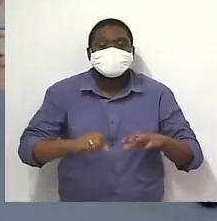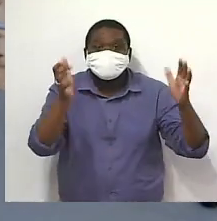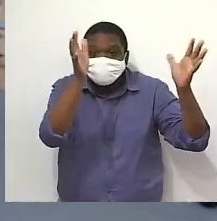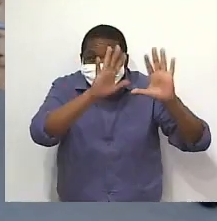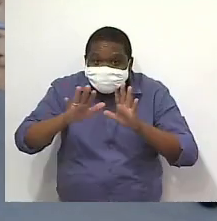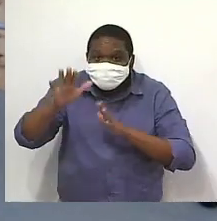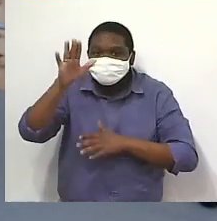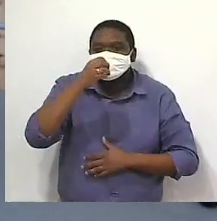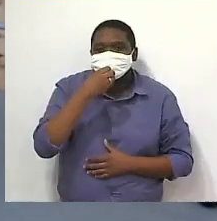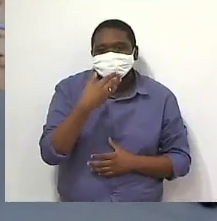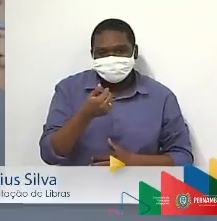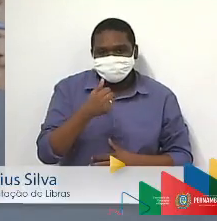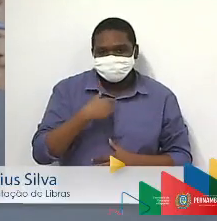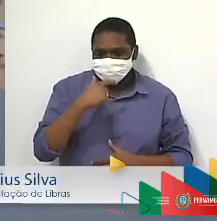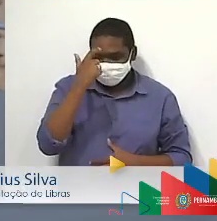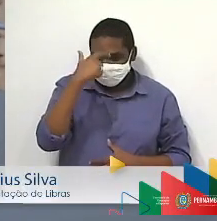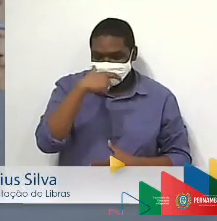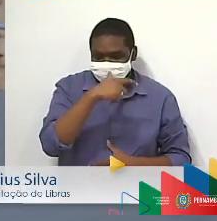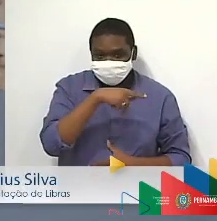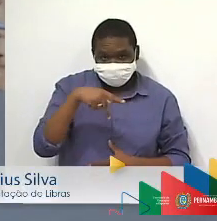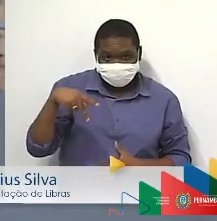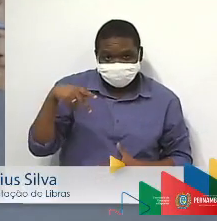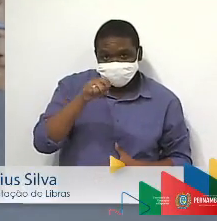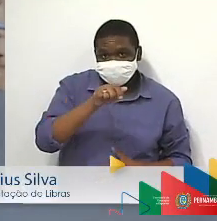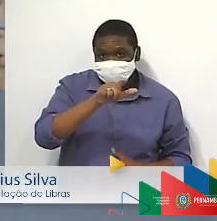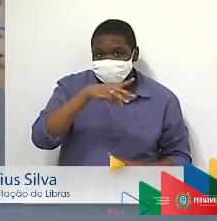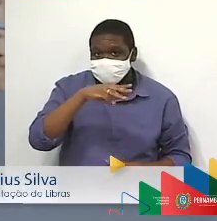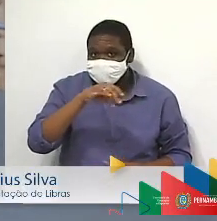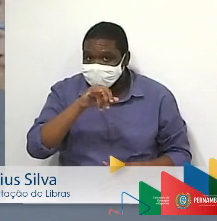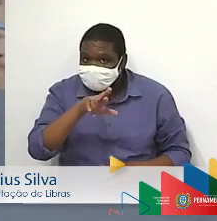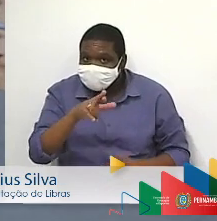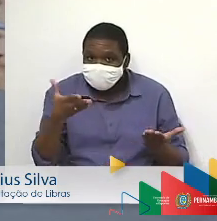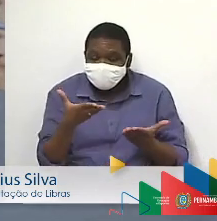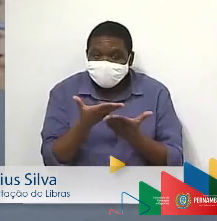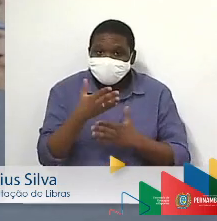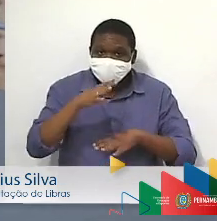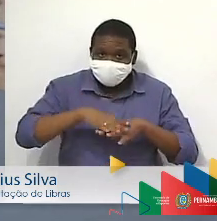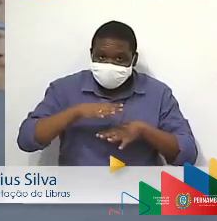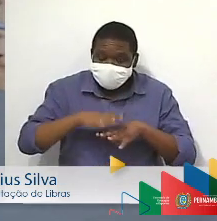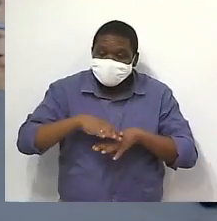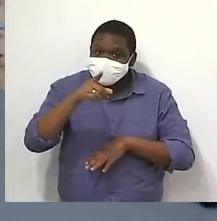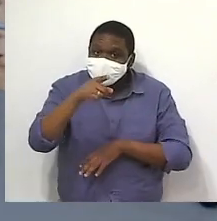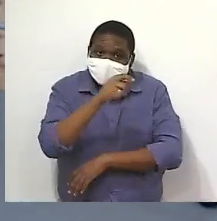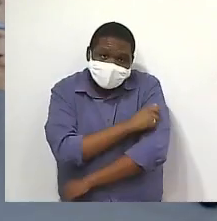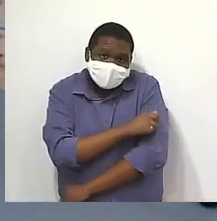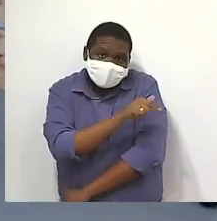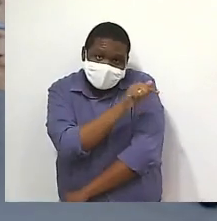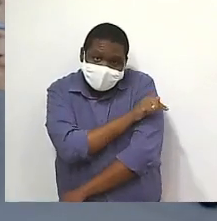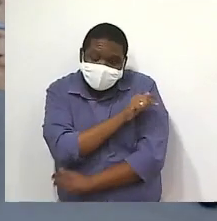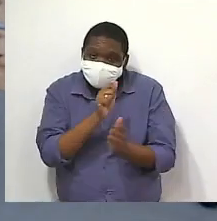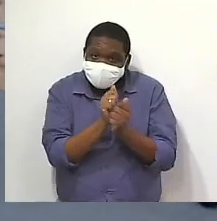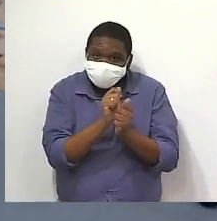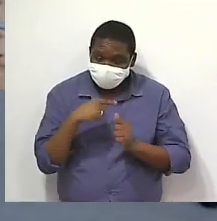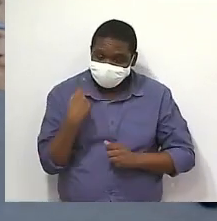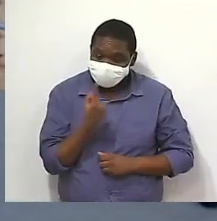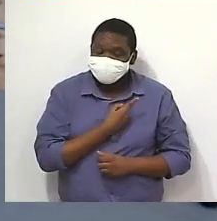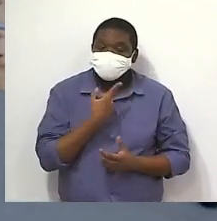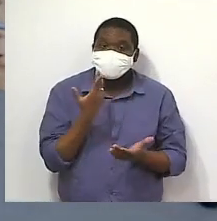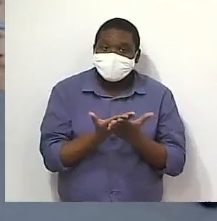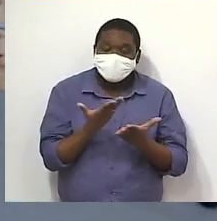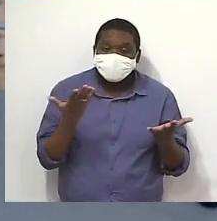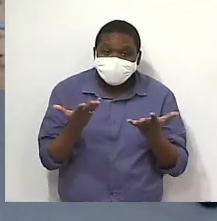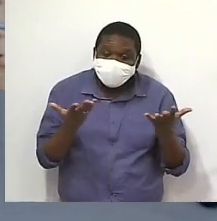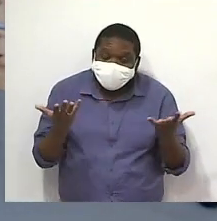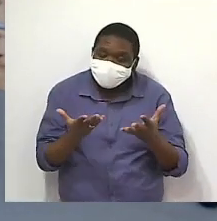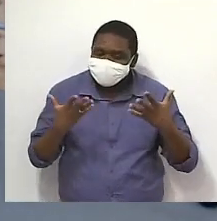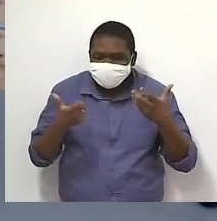Olá, tudo bom? Professor Almir Serpa aqui para você, aula de matemática hoje. Você do sétimo ano está comigo. Nossa, a aula de hoje vai